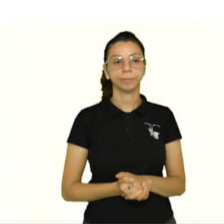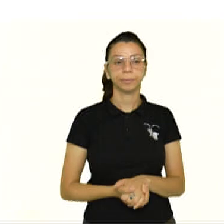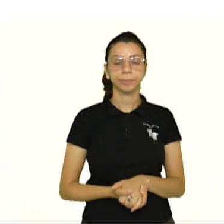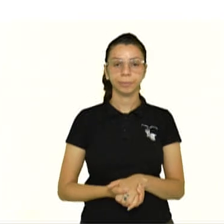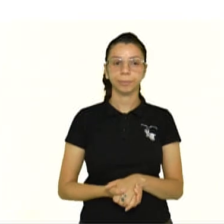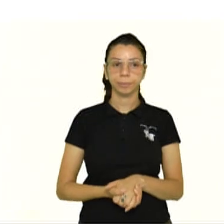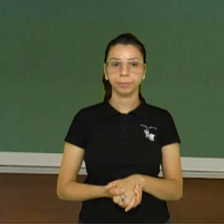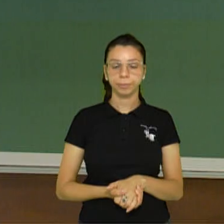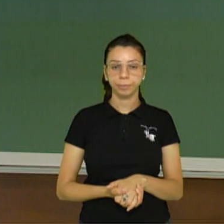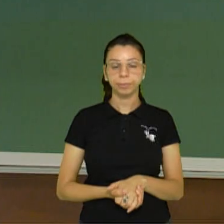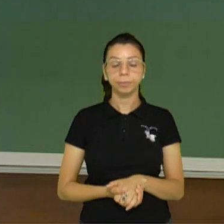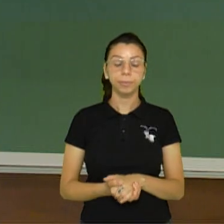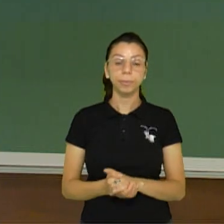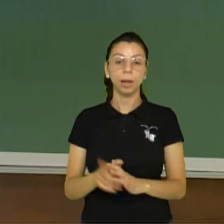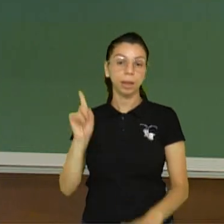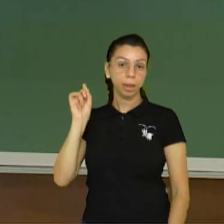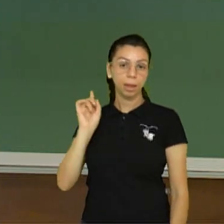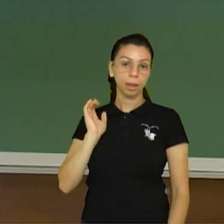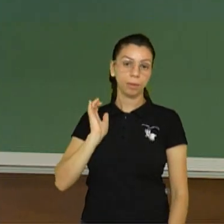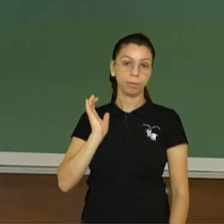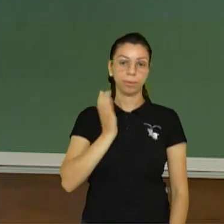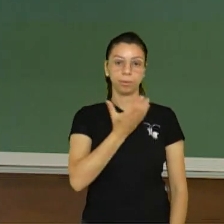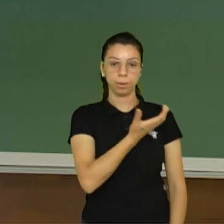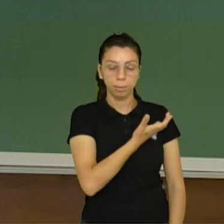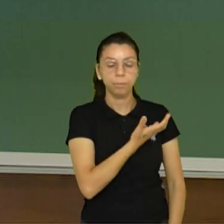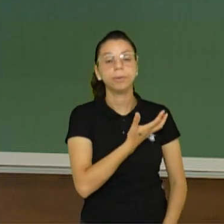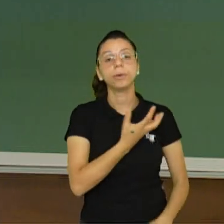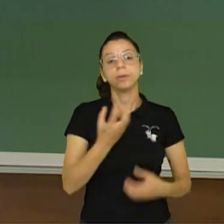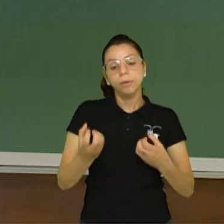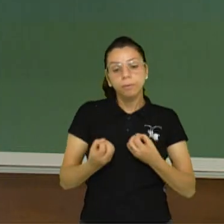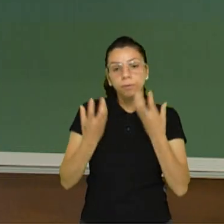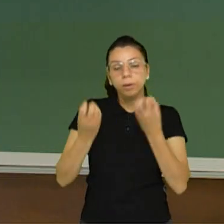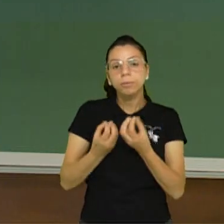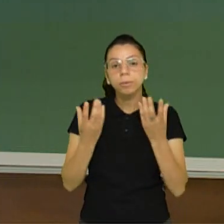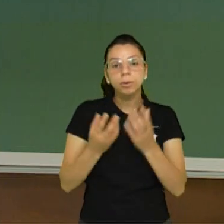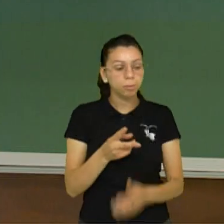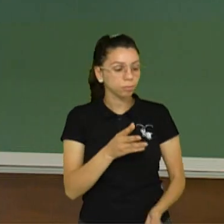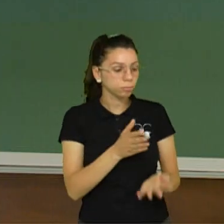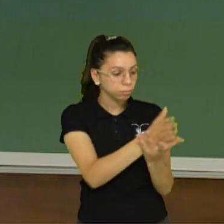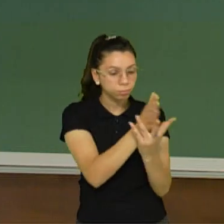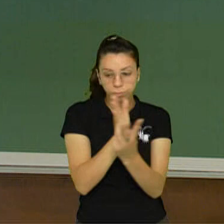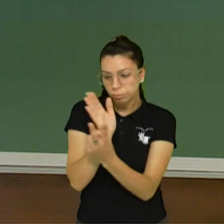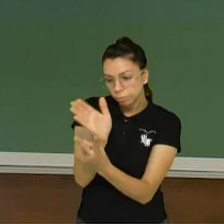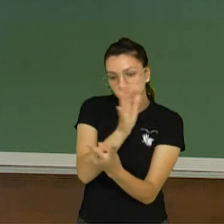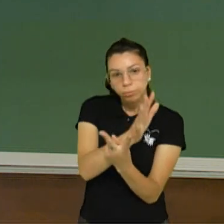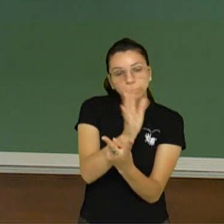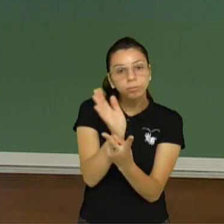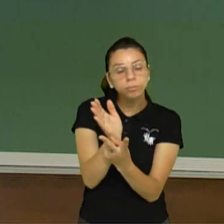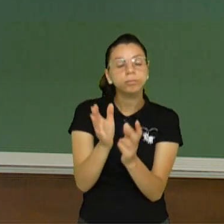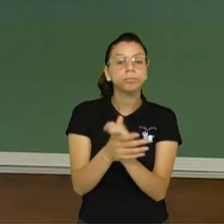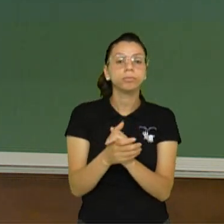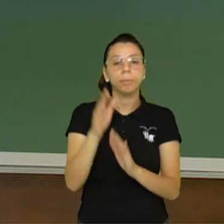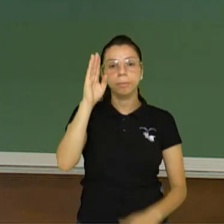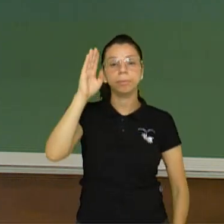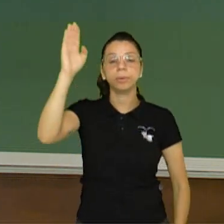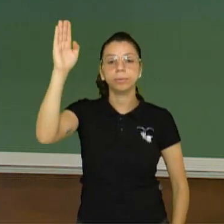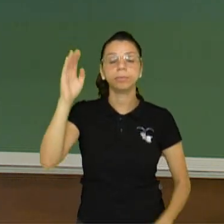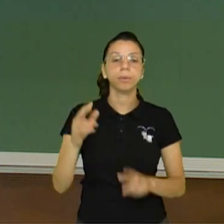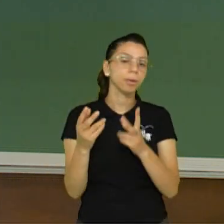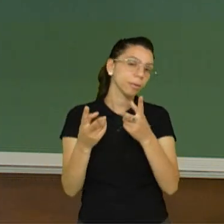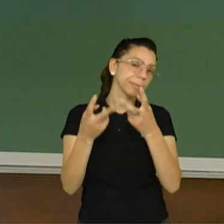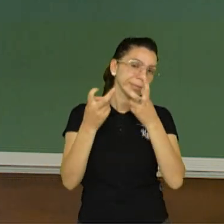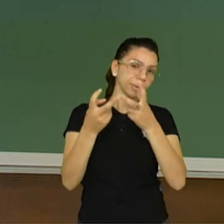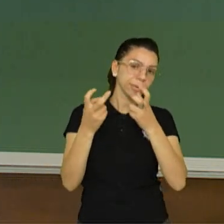o Luís Vaz de Camões, ele fez poesia dentro dessas duas vertentes principais. E aqui eu quero que você perceba uma coisa, que a